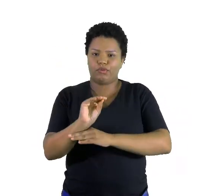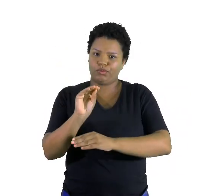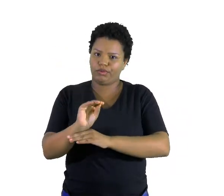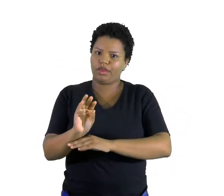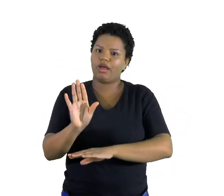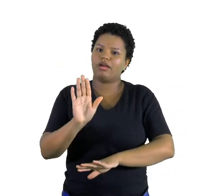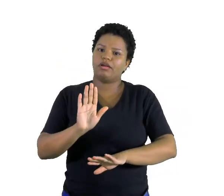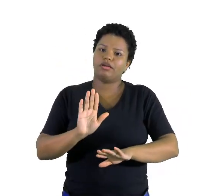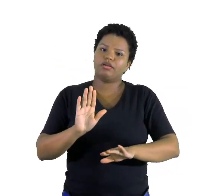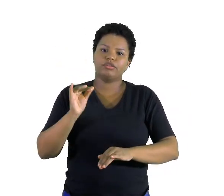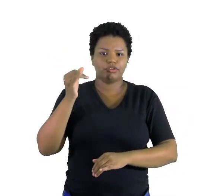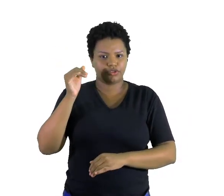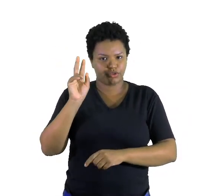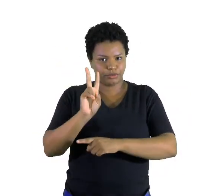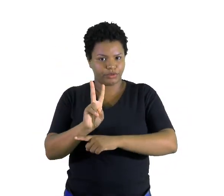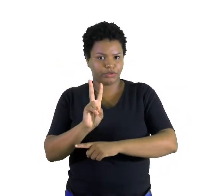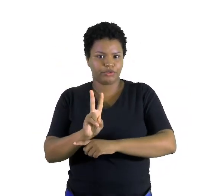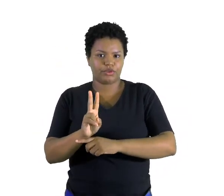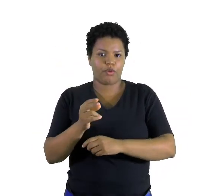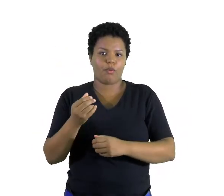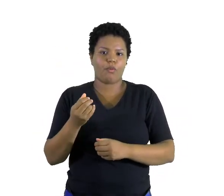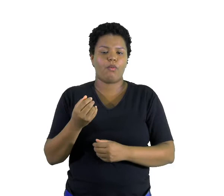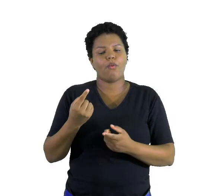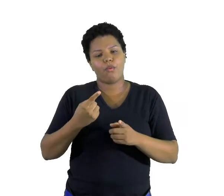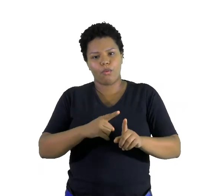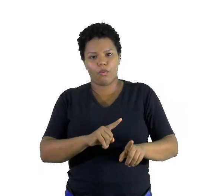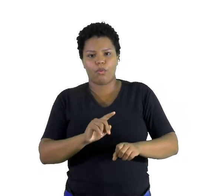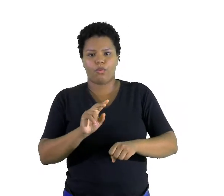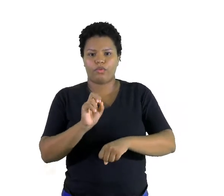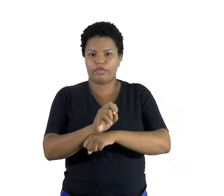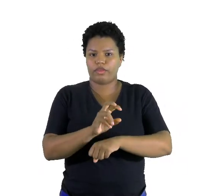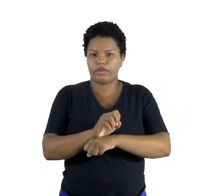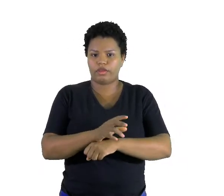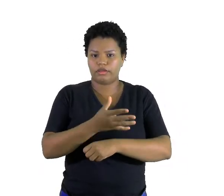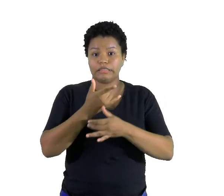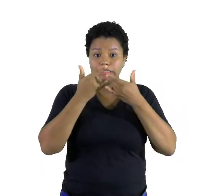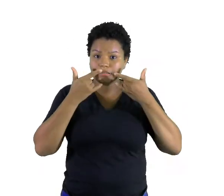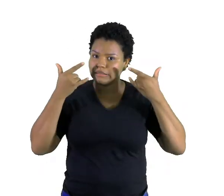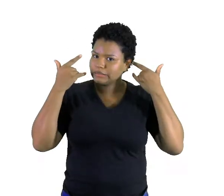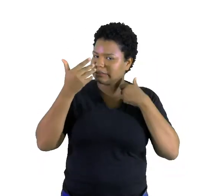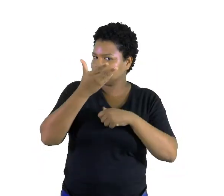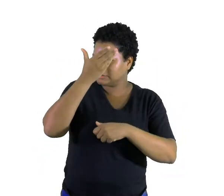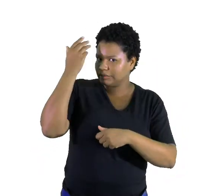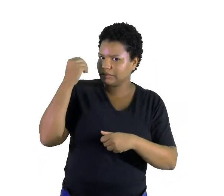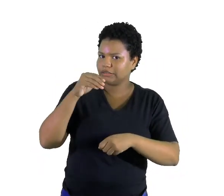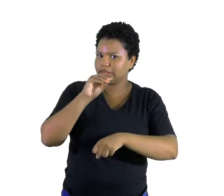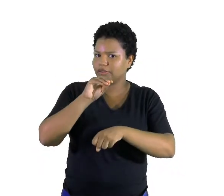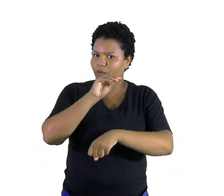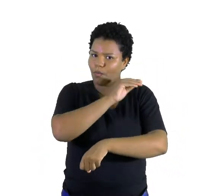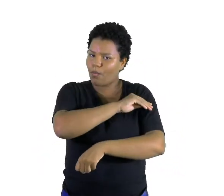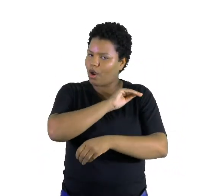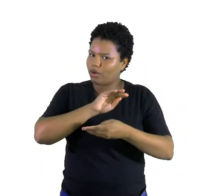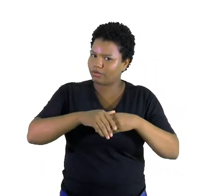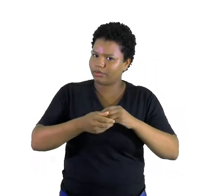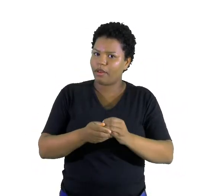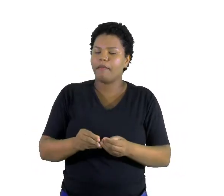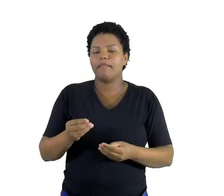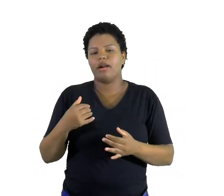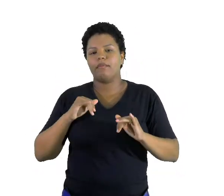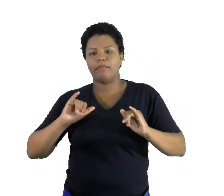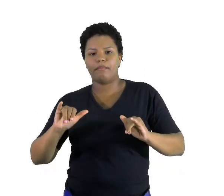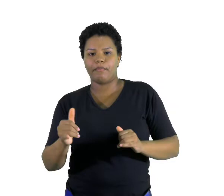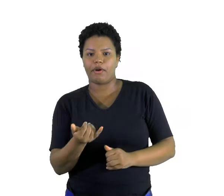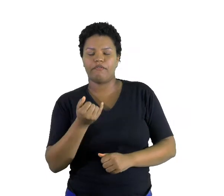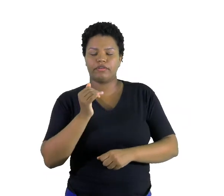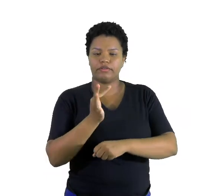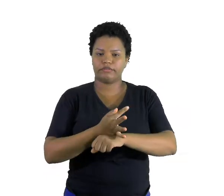cuidados de proteção, né? Contra o vírus. Não esqueça a máscara, o álcool em gel, para curtir as férias de vocês. E logo depois a gente